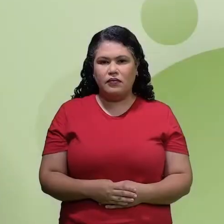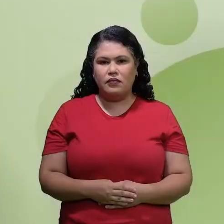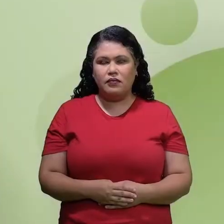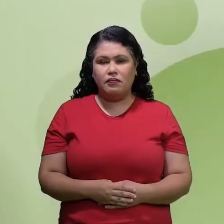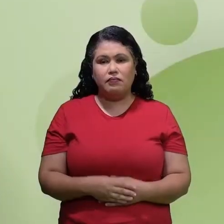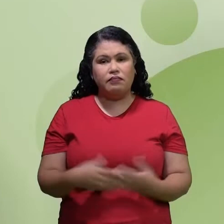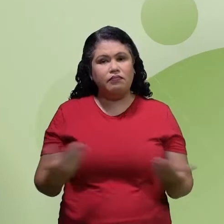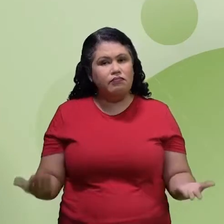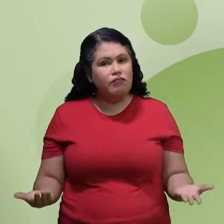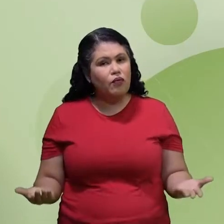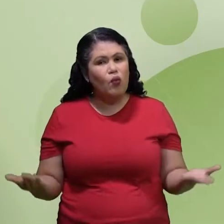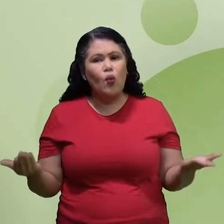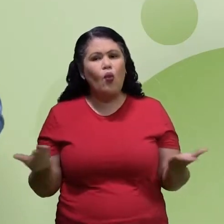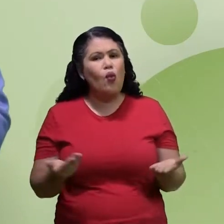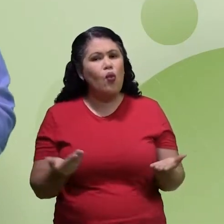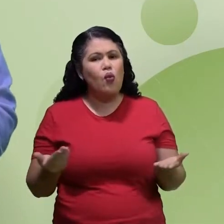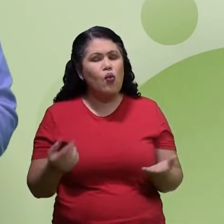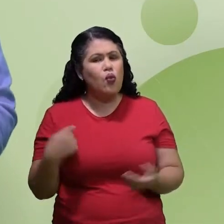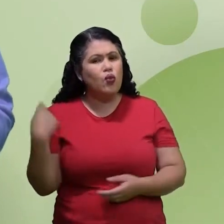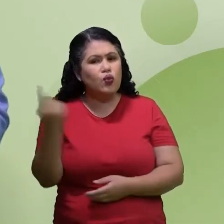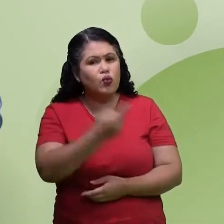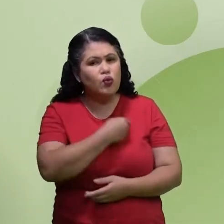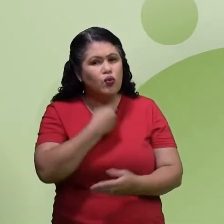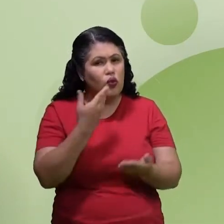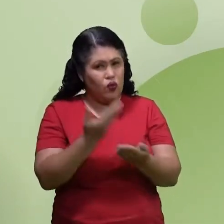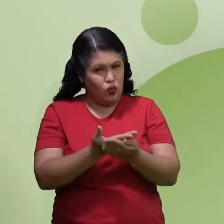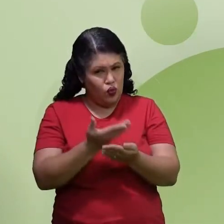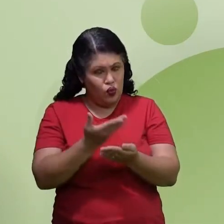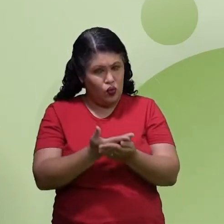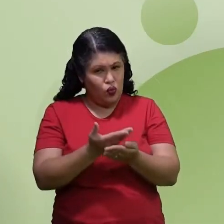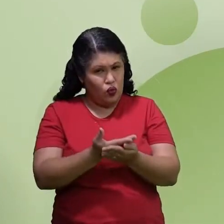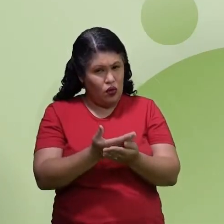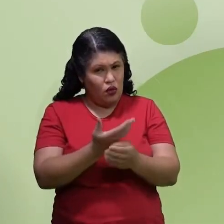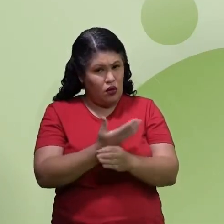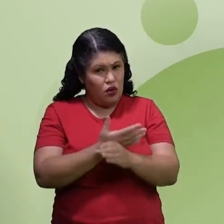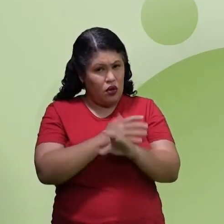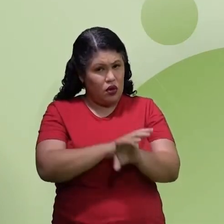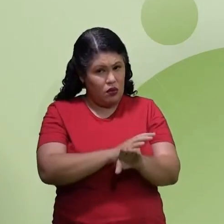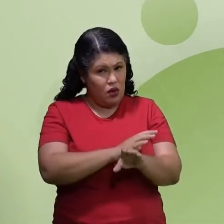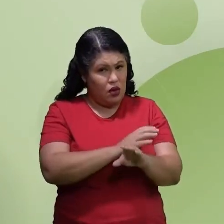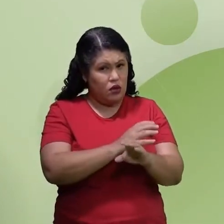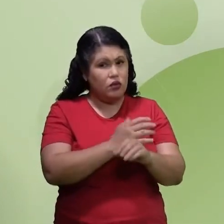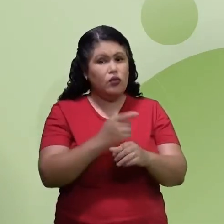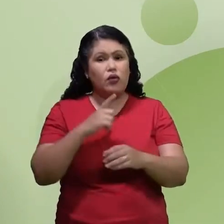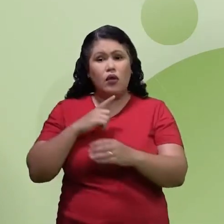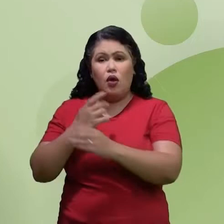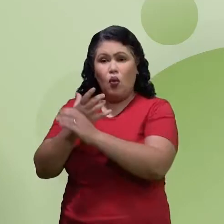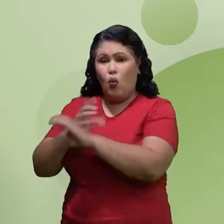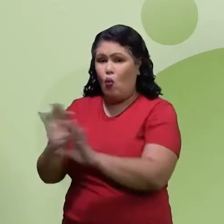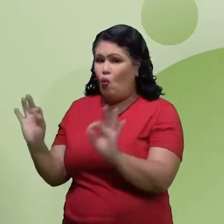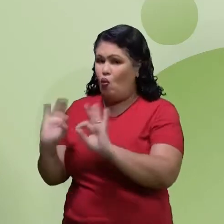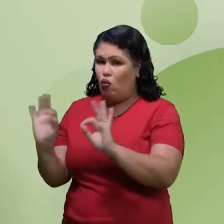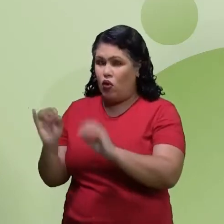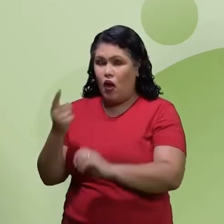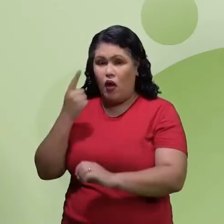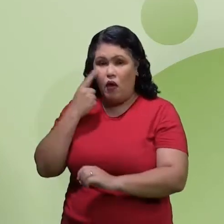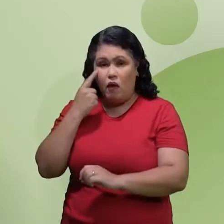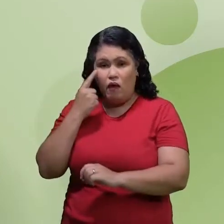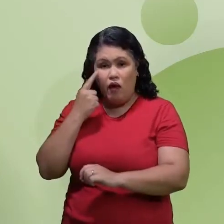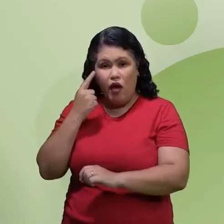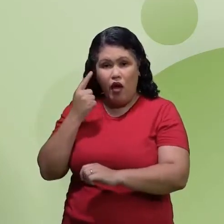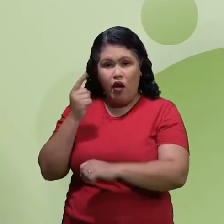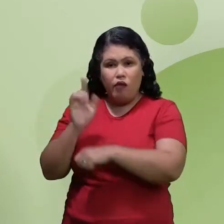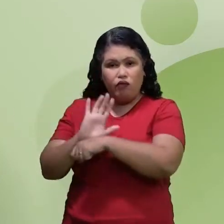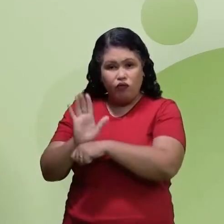Como hoje nós vamos trabalhar os animais vertebrados e invertebrados, eu tenho aqui uma apresentação para vocês, para